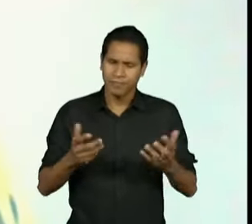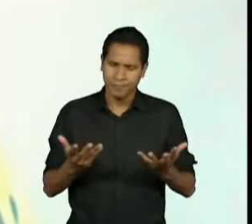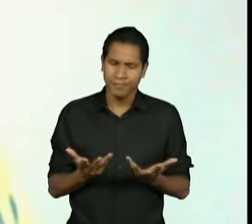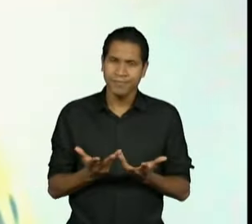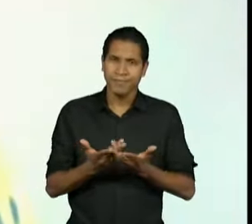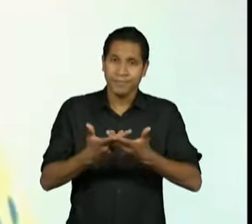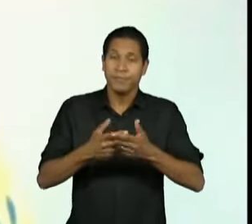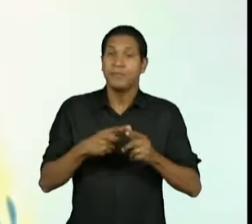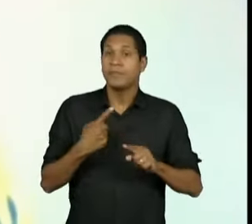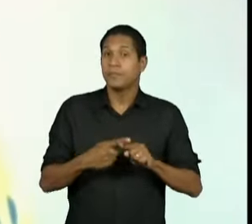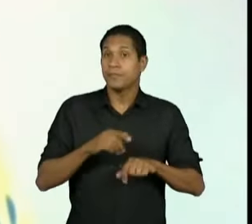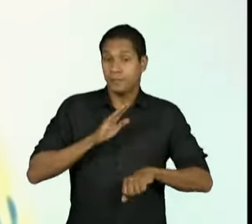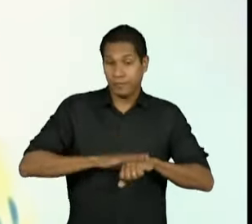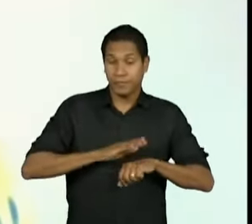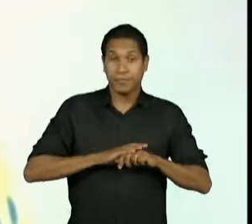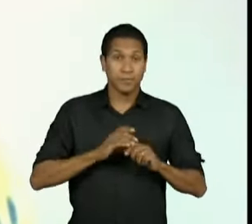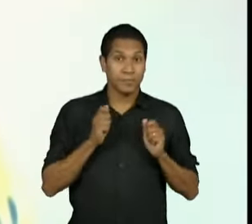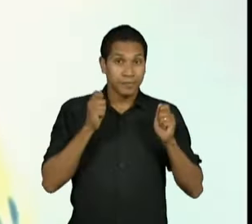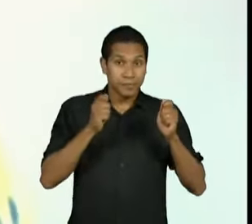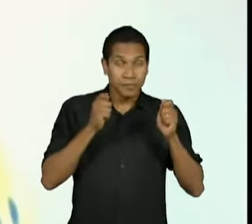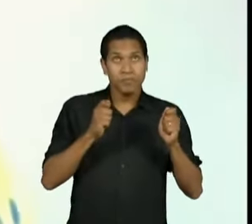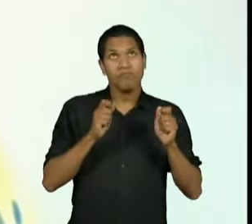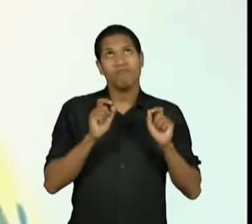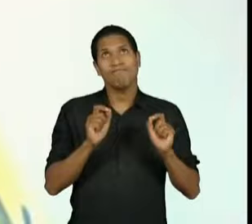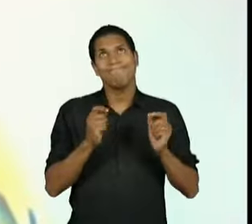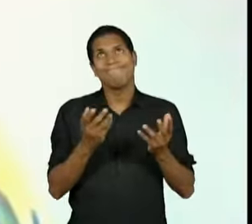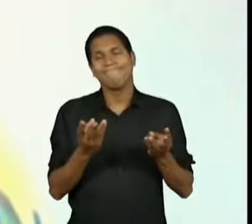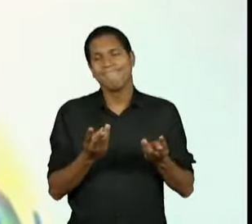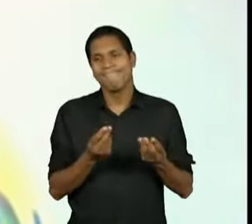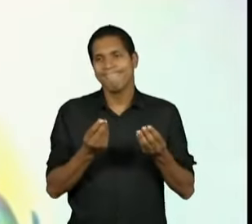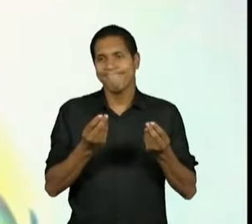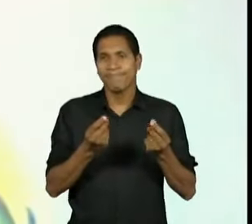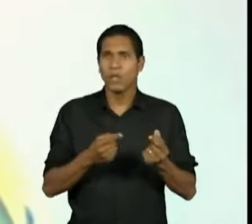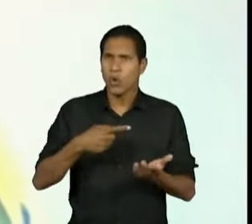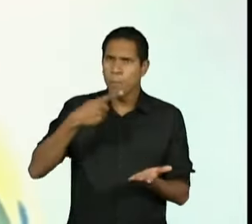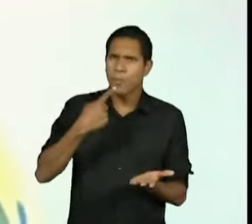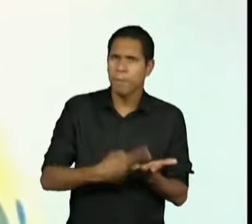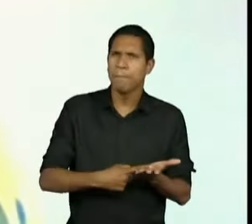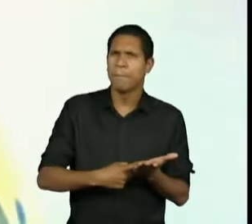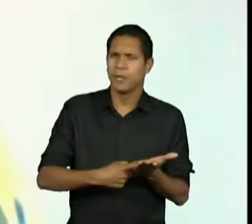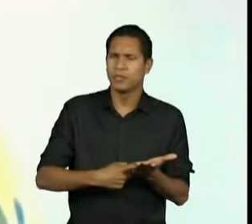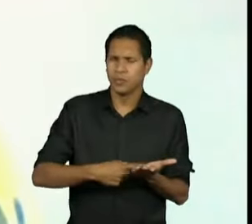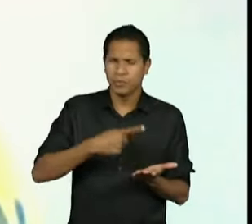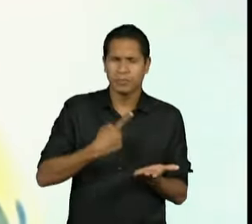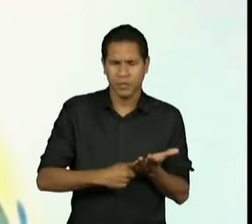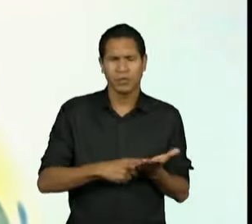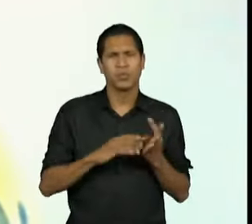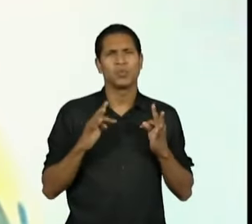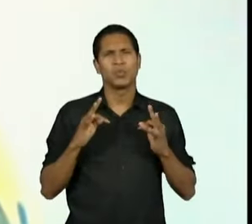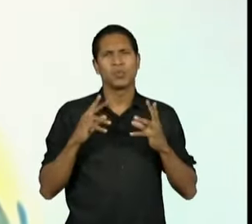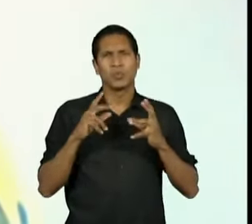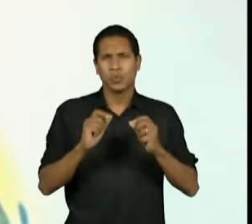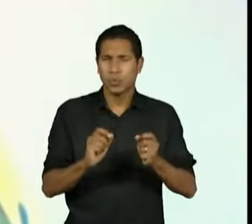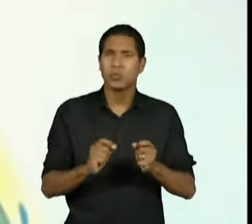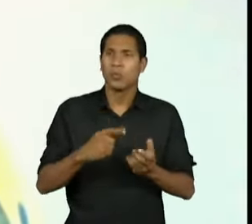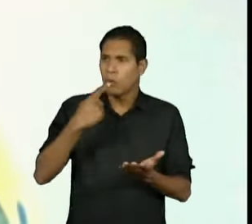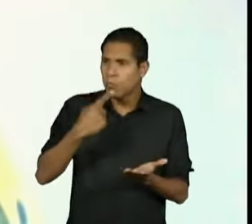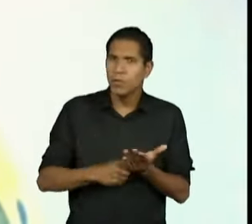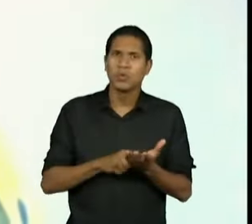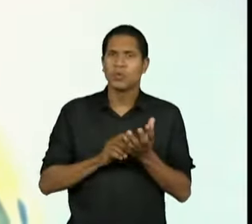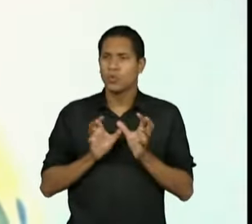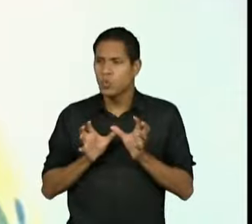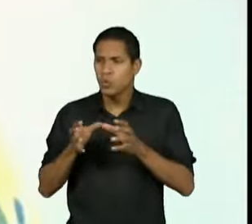esse ativismo, e aí eu vou preferir dizer até esse compromisso com o entorno, esse compromisso com o